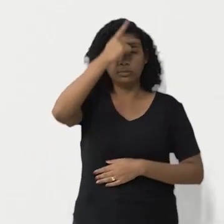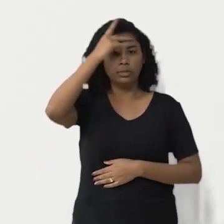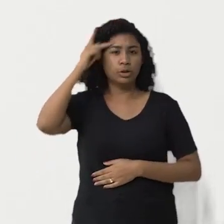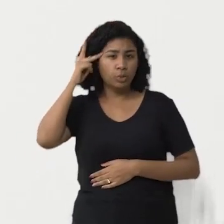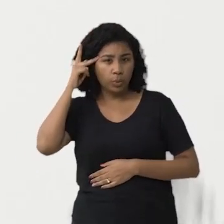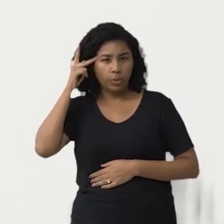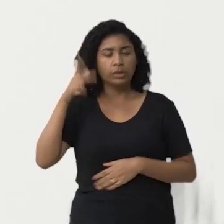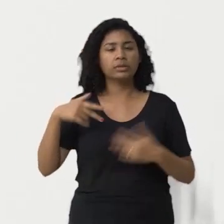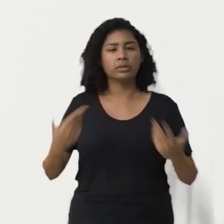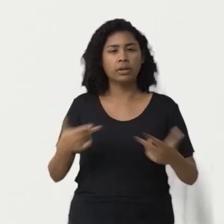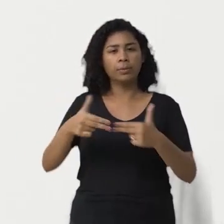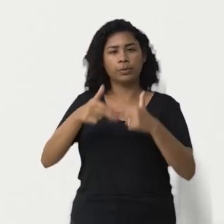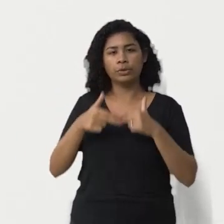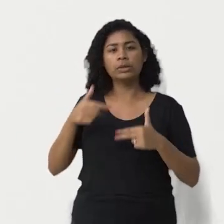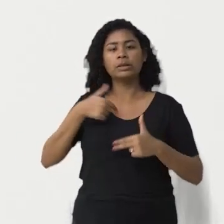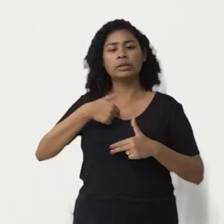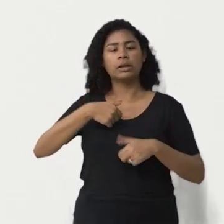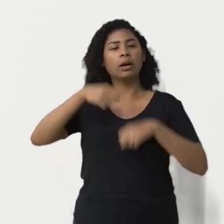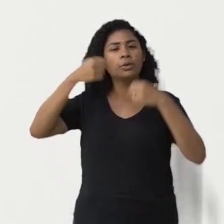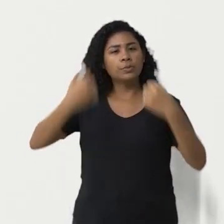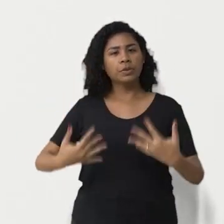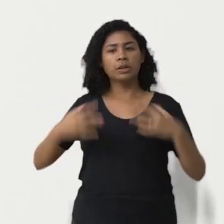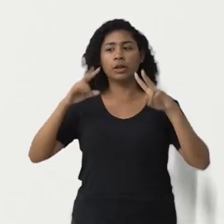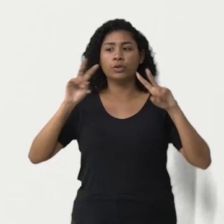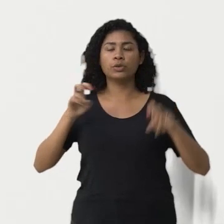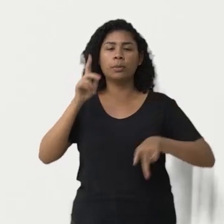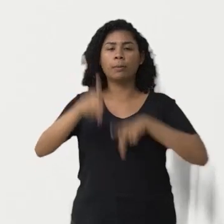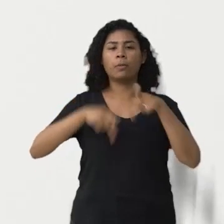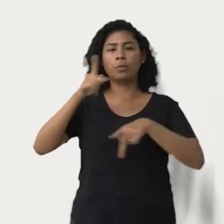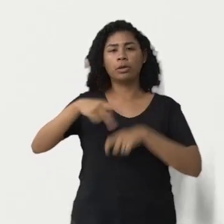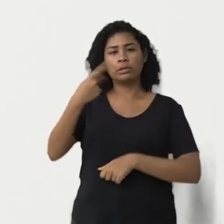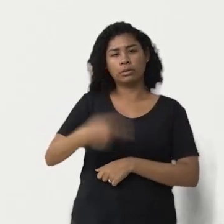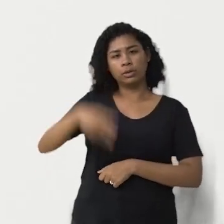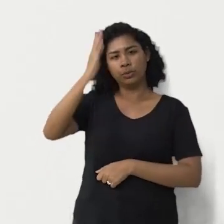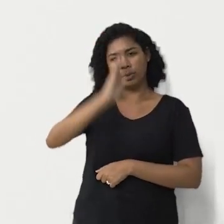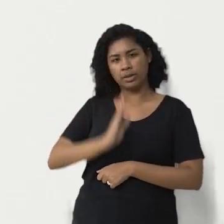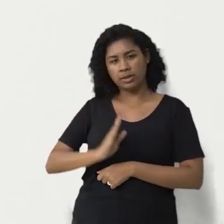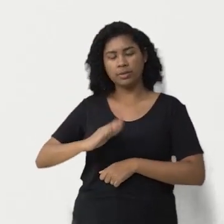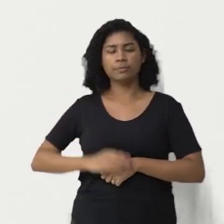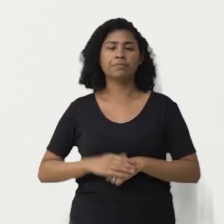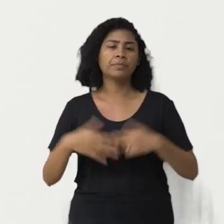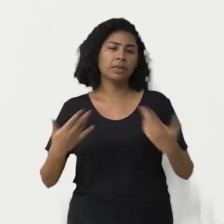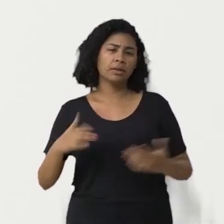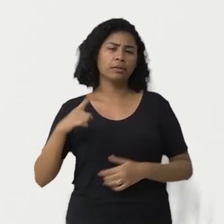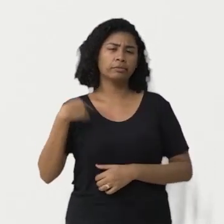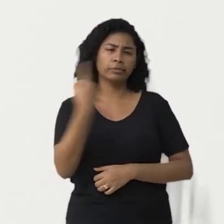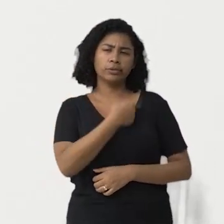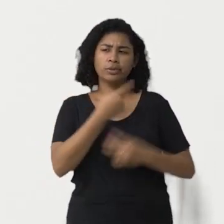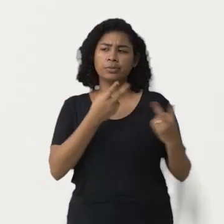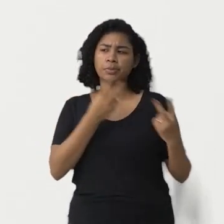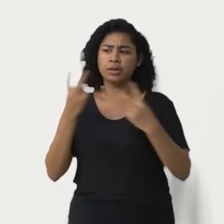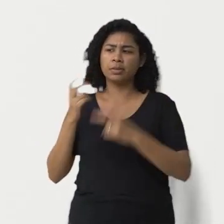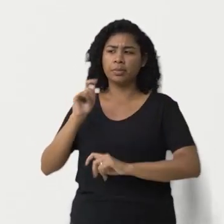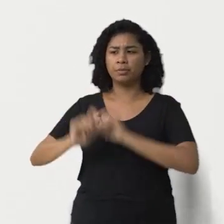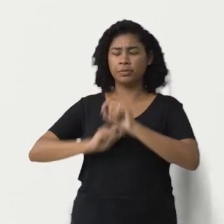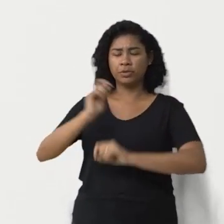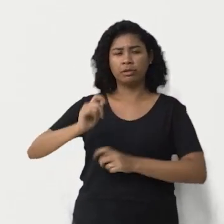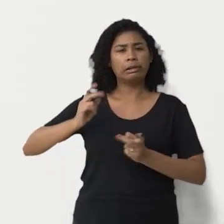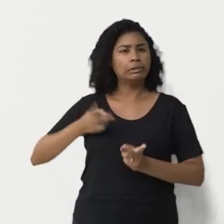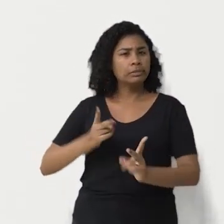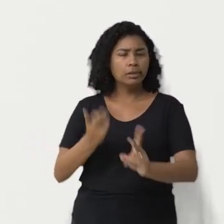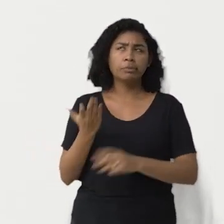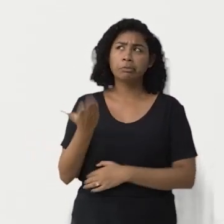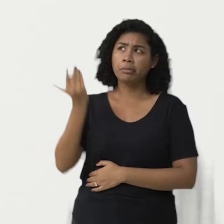Estudamos aí a densidade demográfica do nosso país, né? A gente verificou que desde sempre, do período